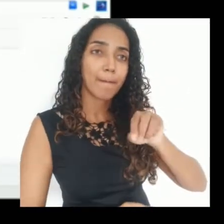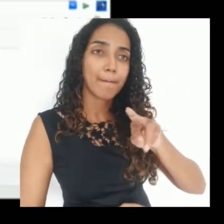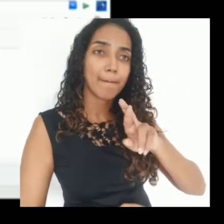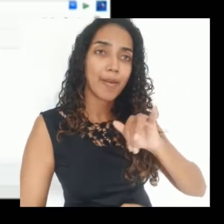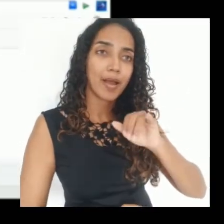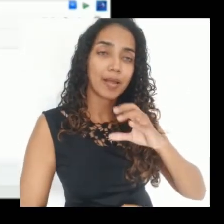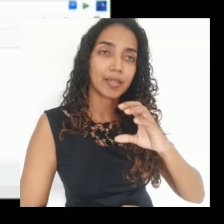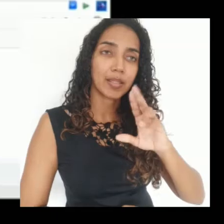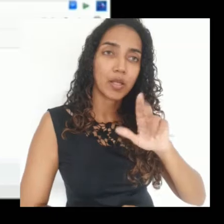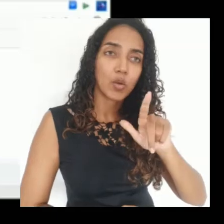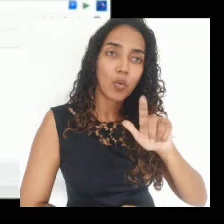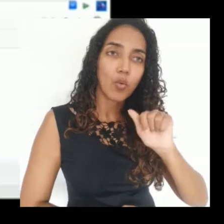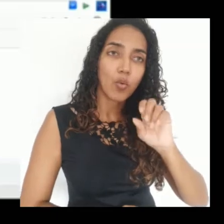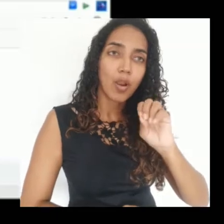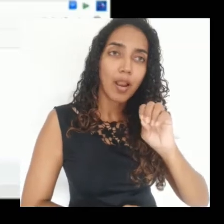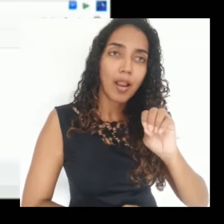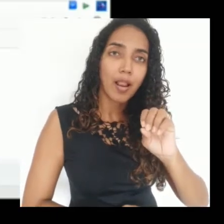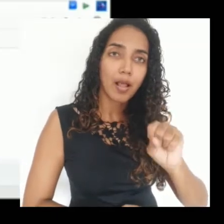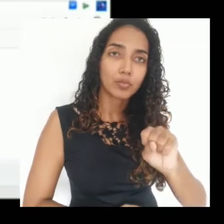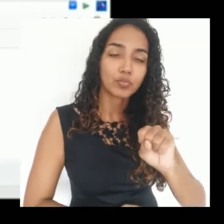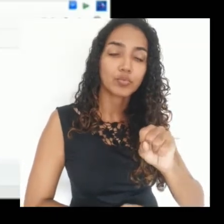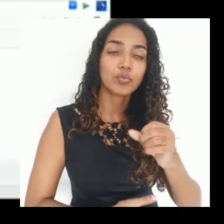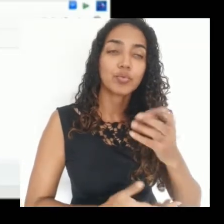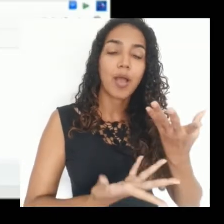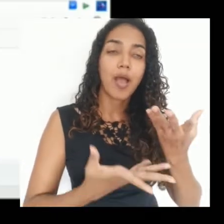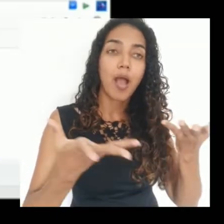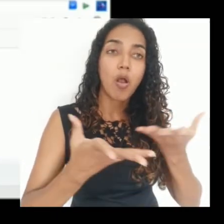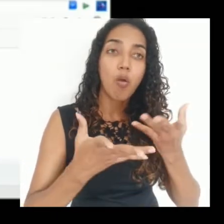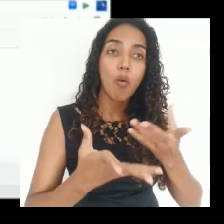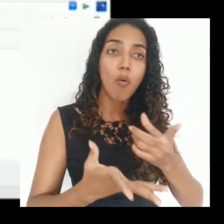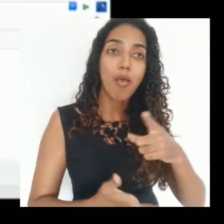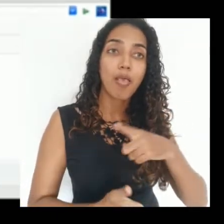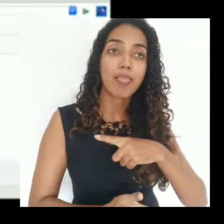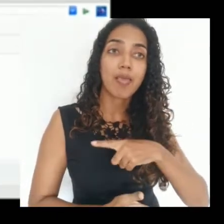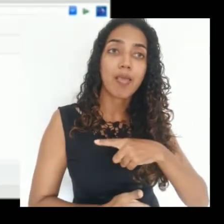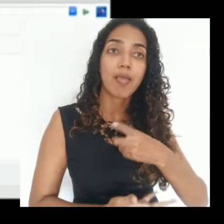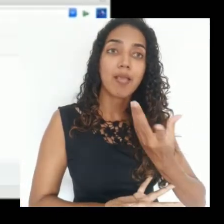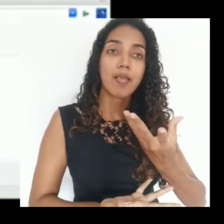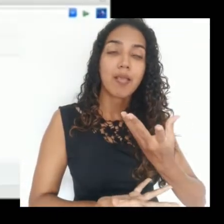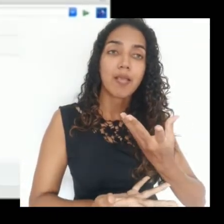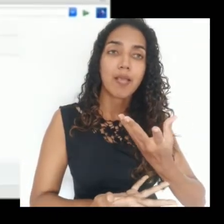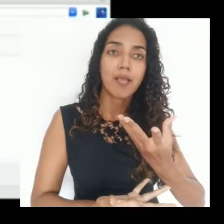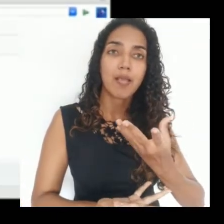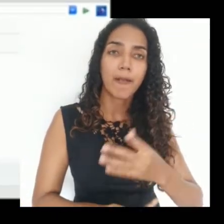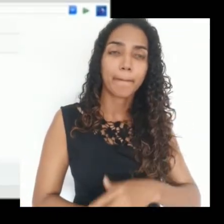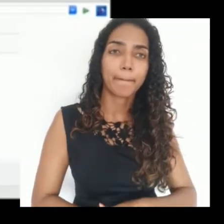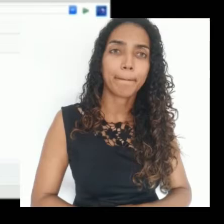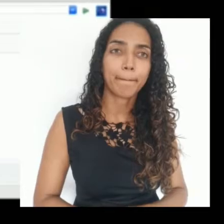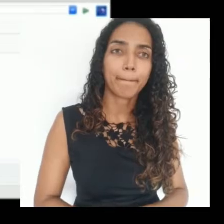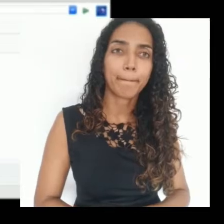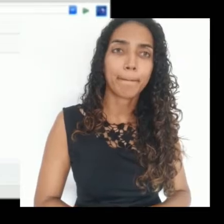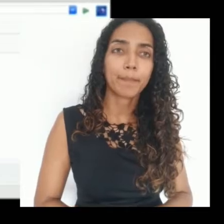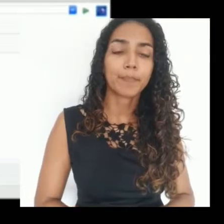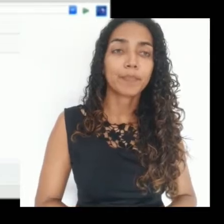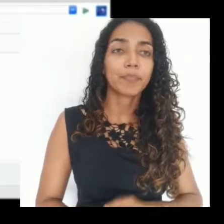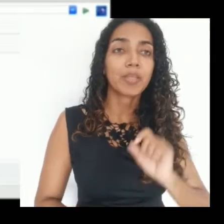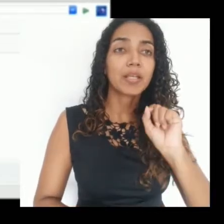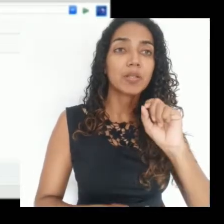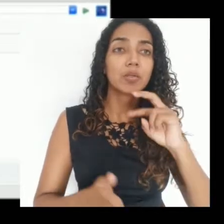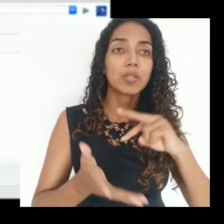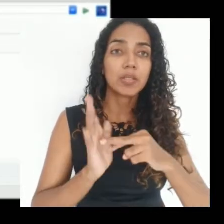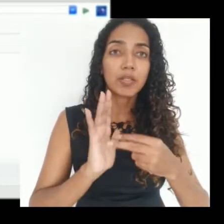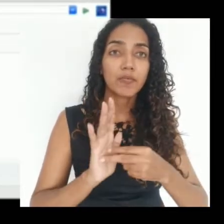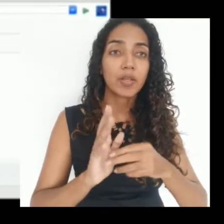um atributo dessa classe. E o que é que isso significa? Significa dizer que eu posso adicionar alunos nessa